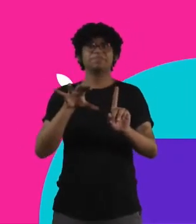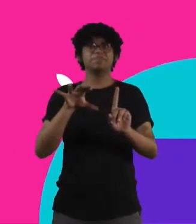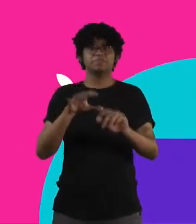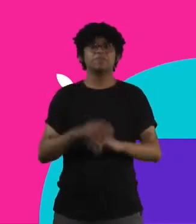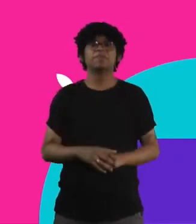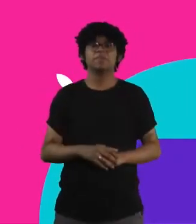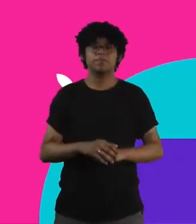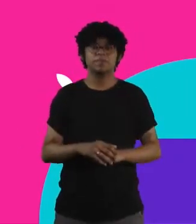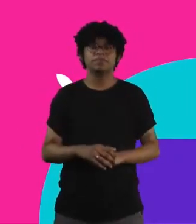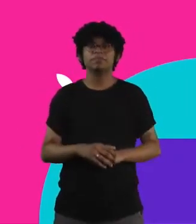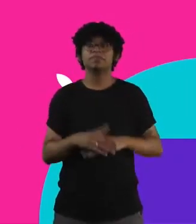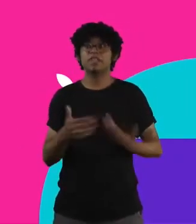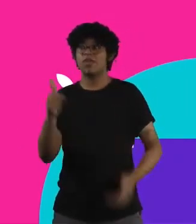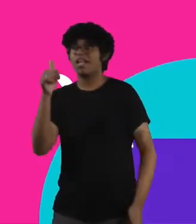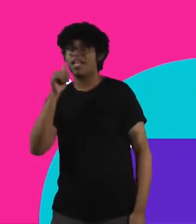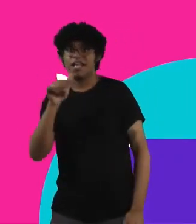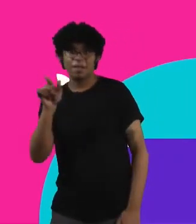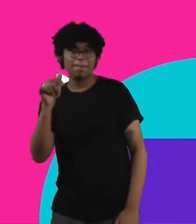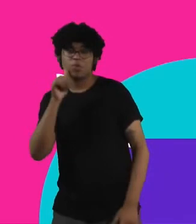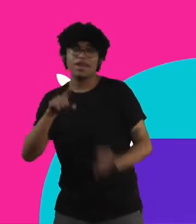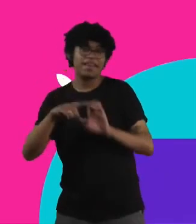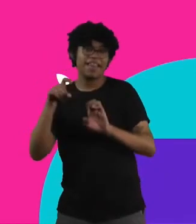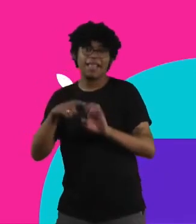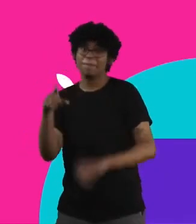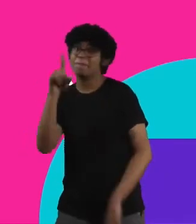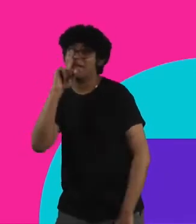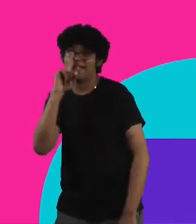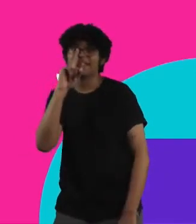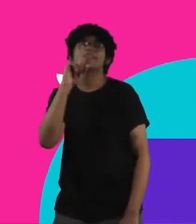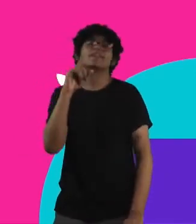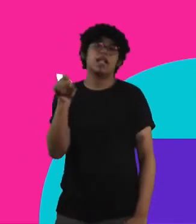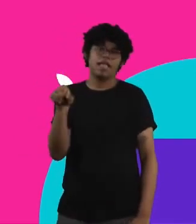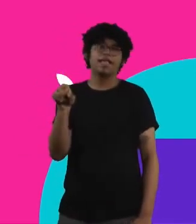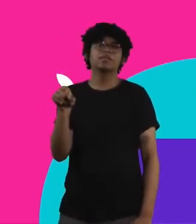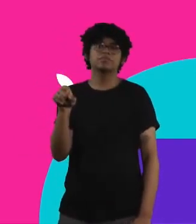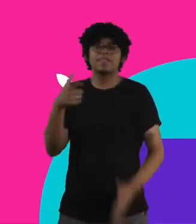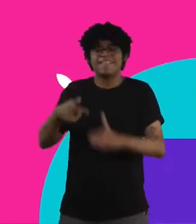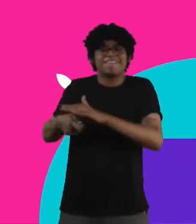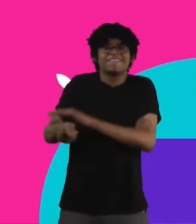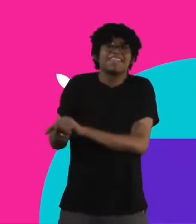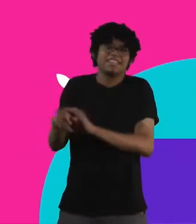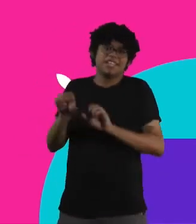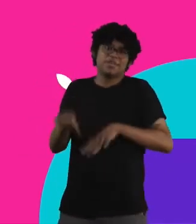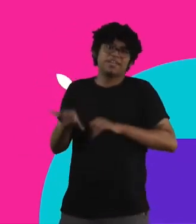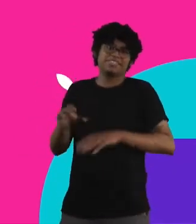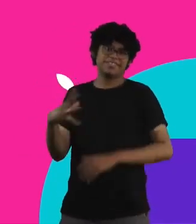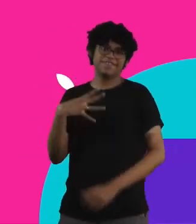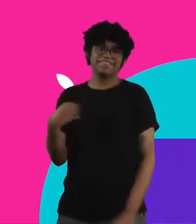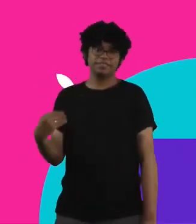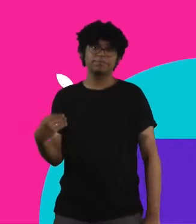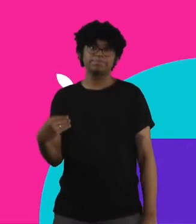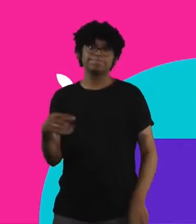essa empreendedora, ela é mãe, por exemplo, ela investe na educação dos seus filhos. Ela